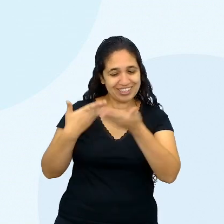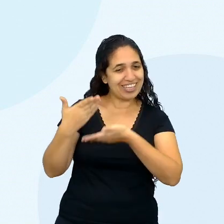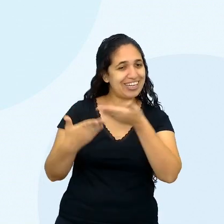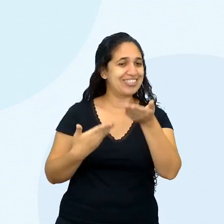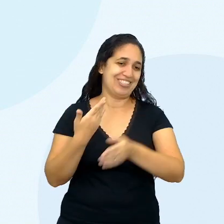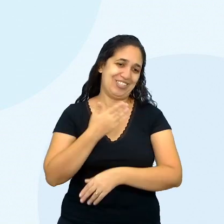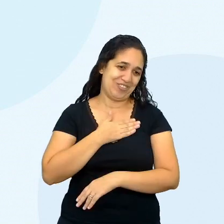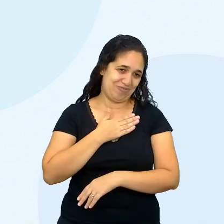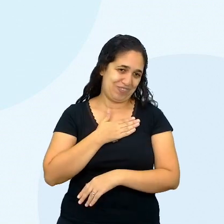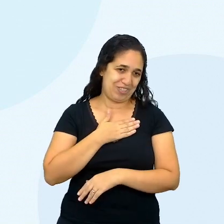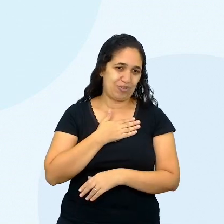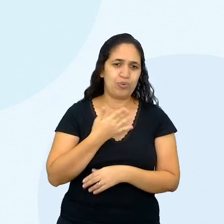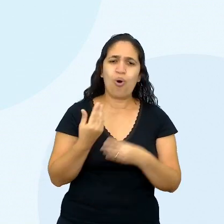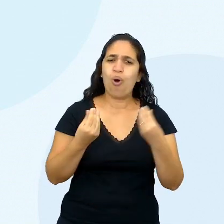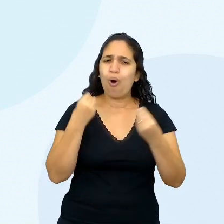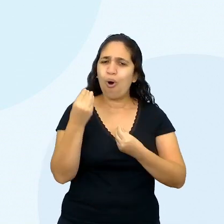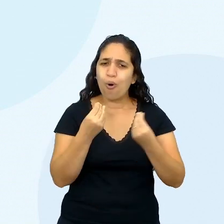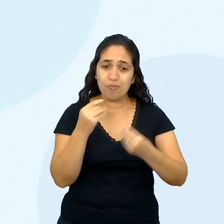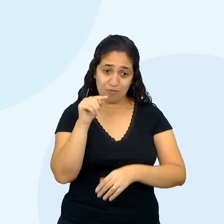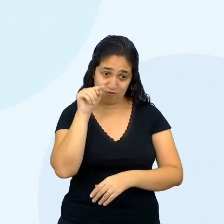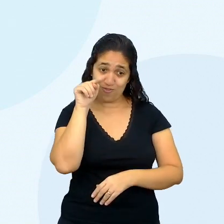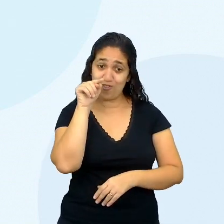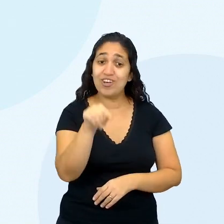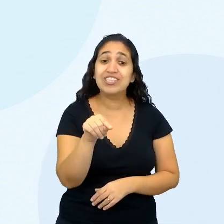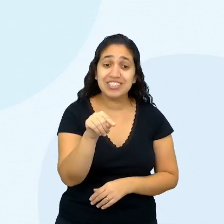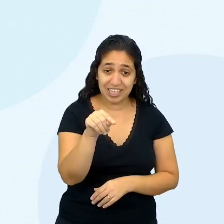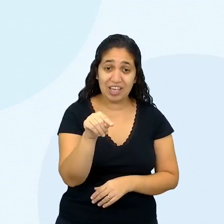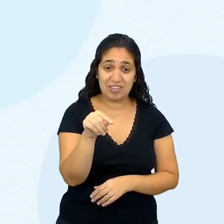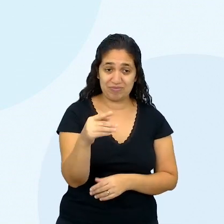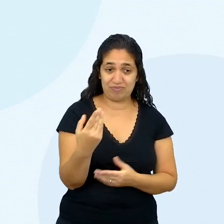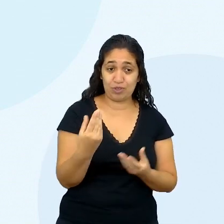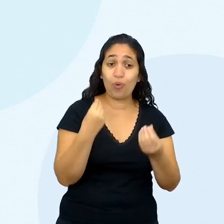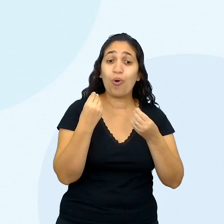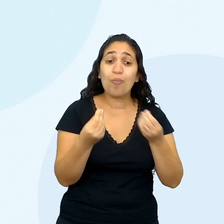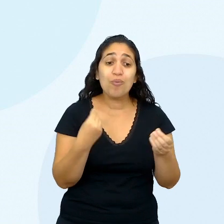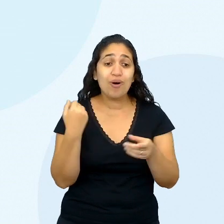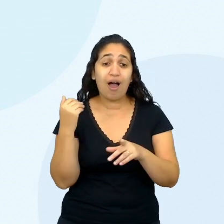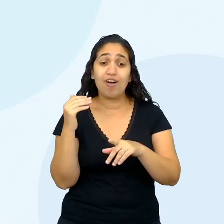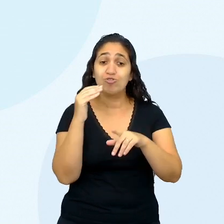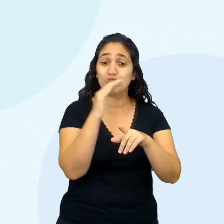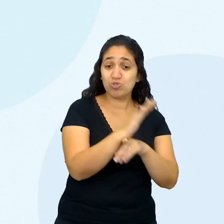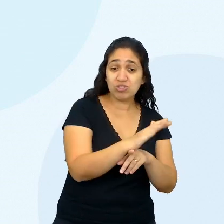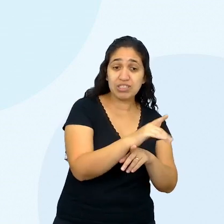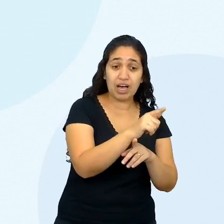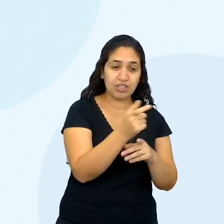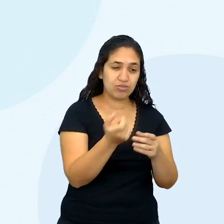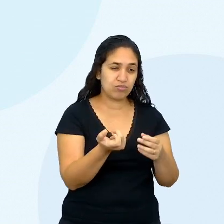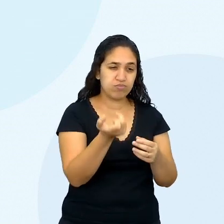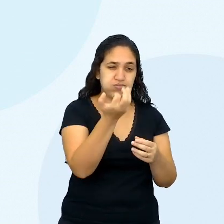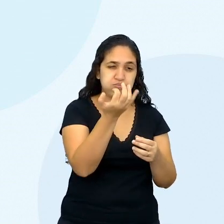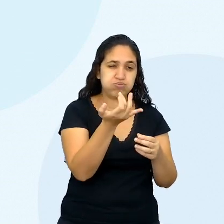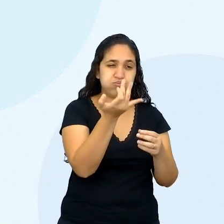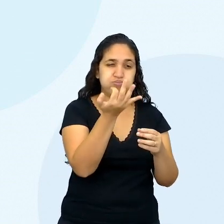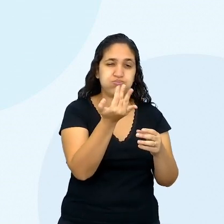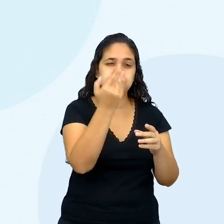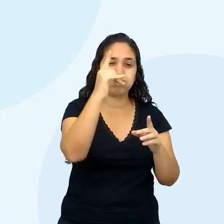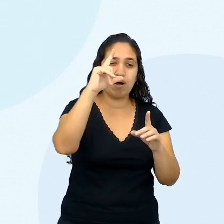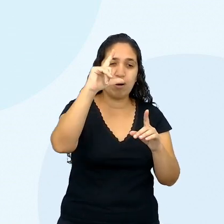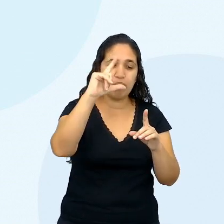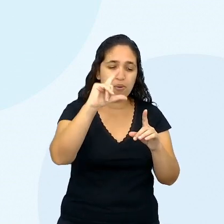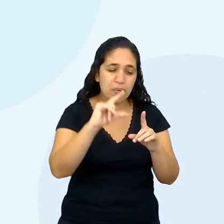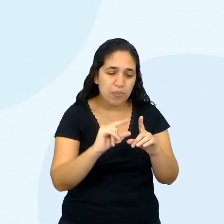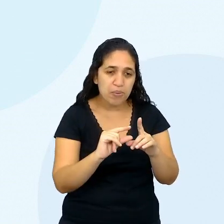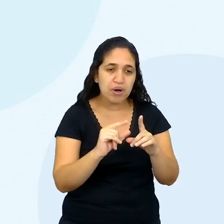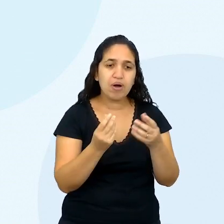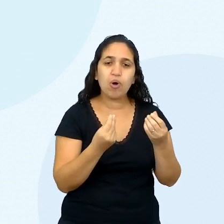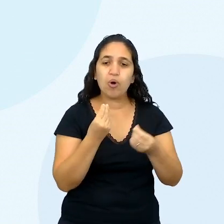aqui. Como você, aí é você mesmo, né, pode colaborar para reduzir as emissões de gases de efeito estufa no seu